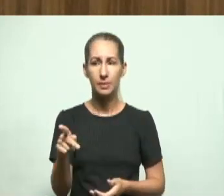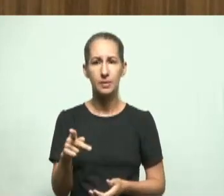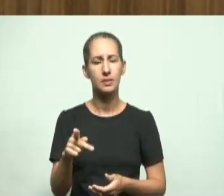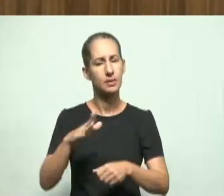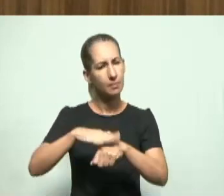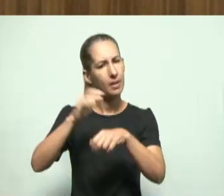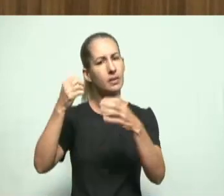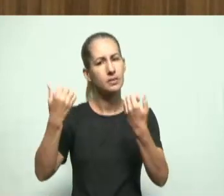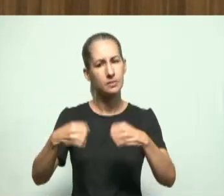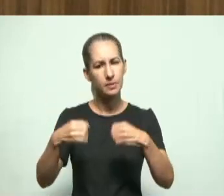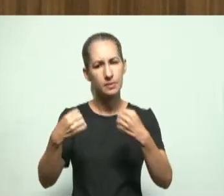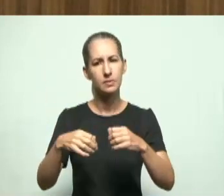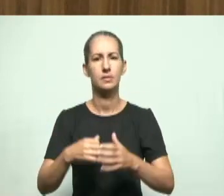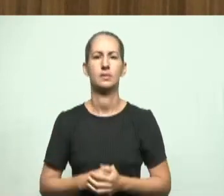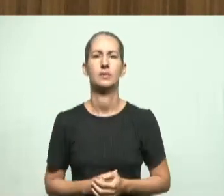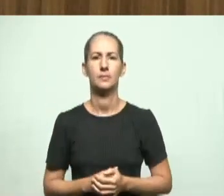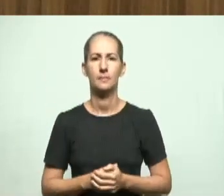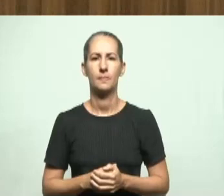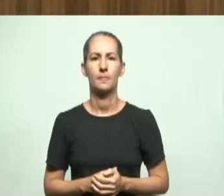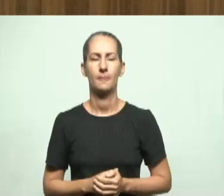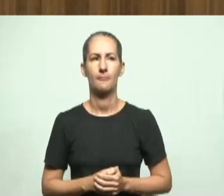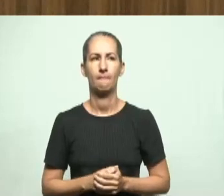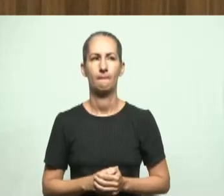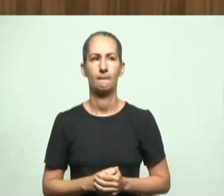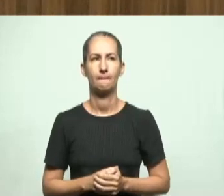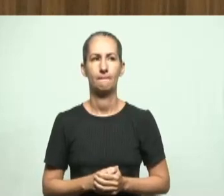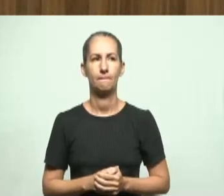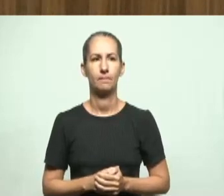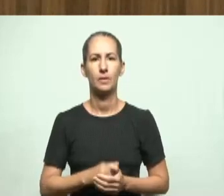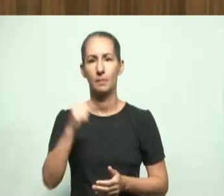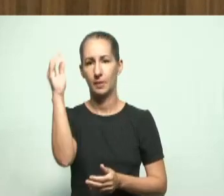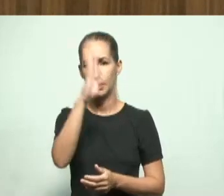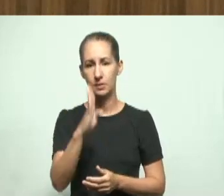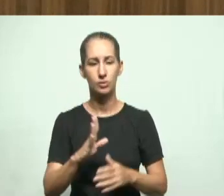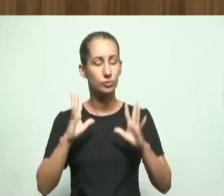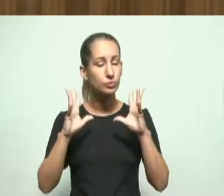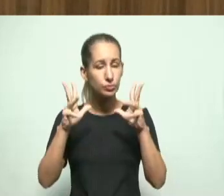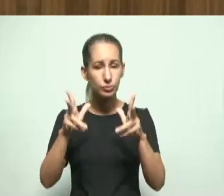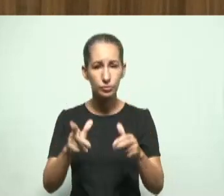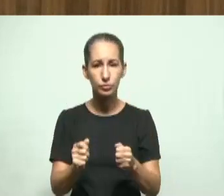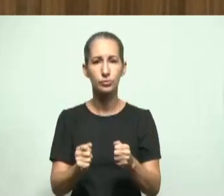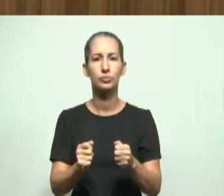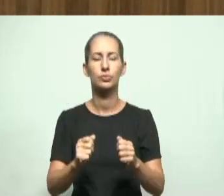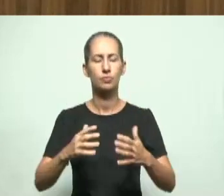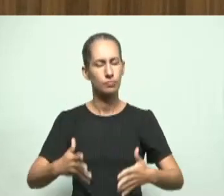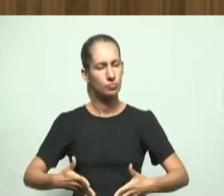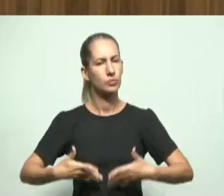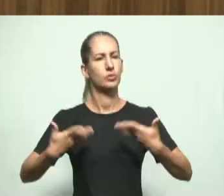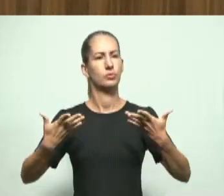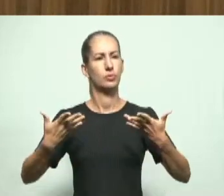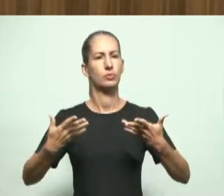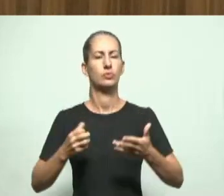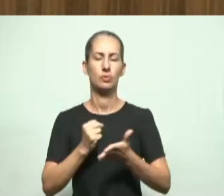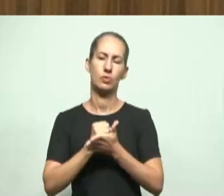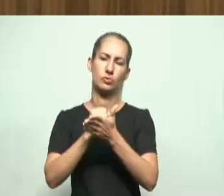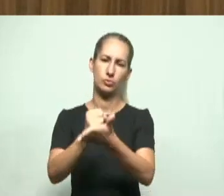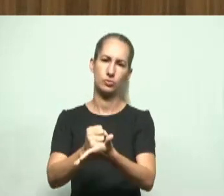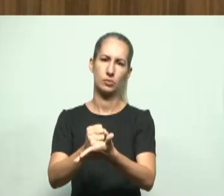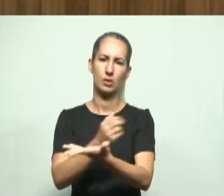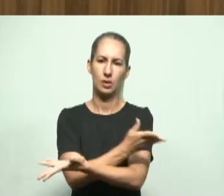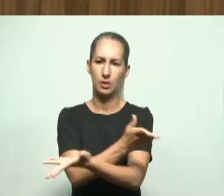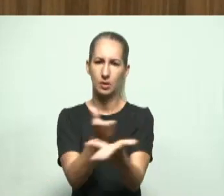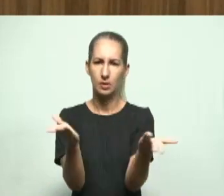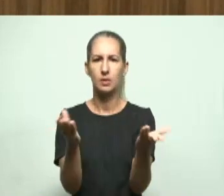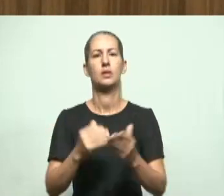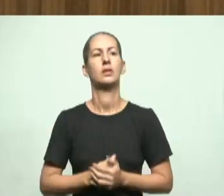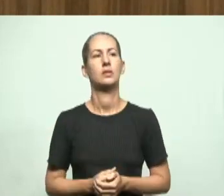mais, ver o que pode ser feito. O Brasil todo tem de se empenhar e ajudar aqueles que